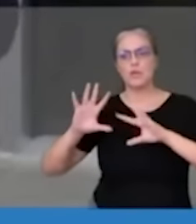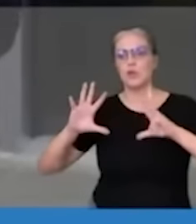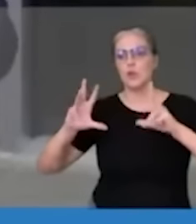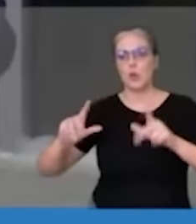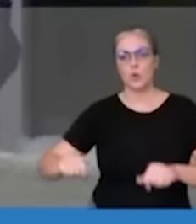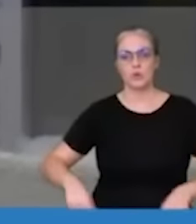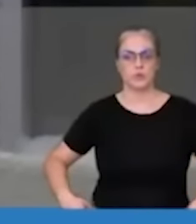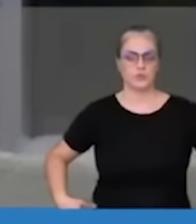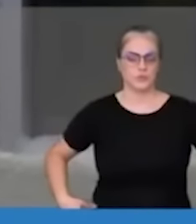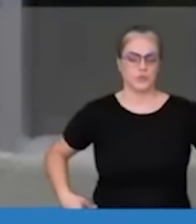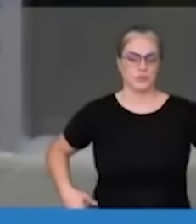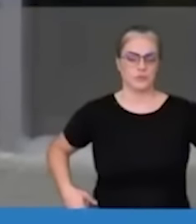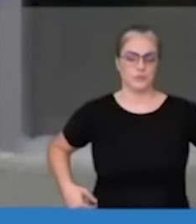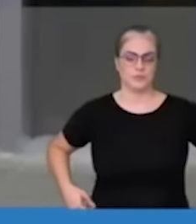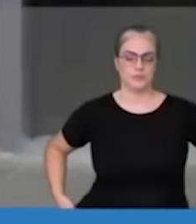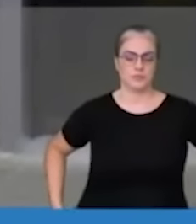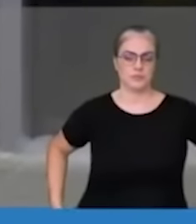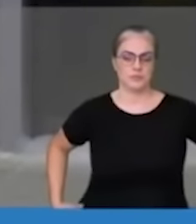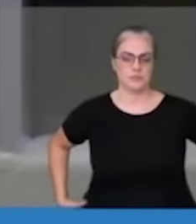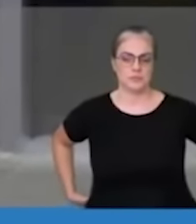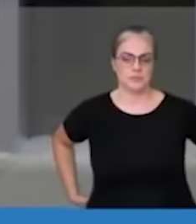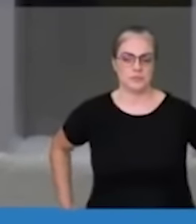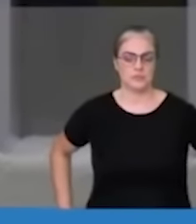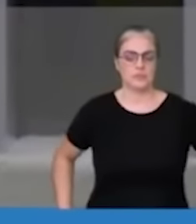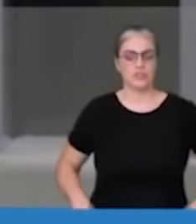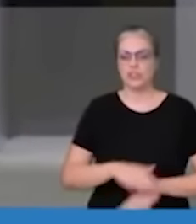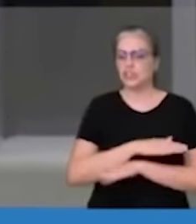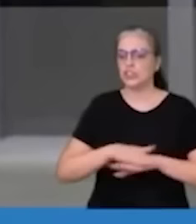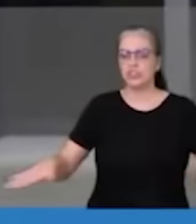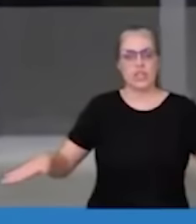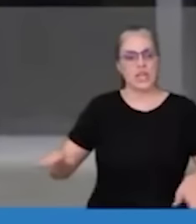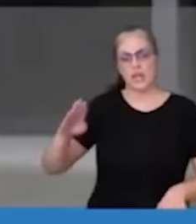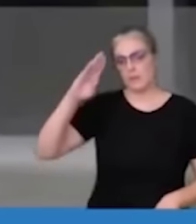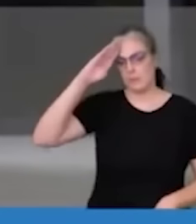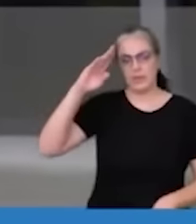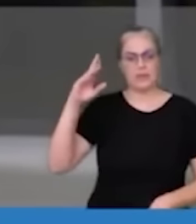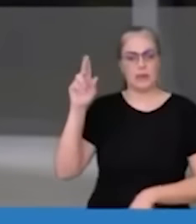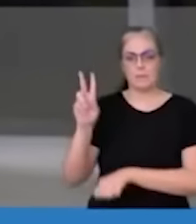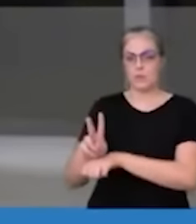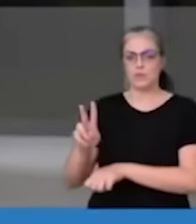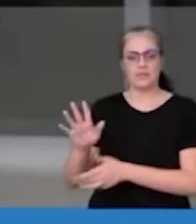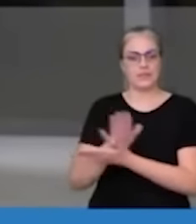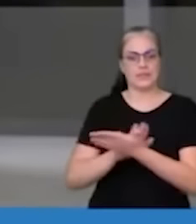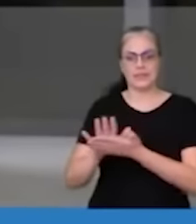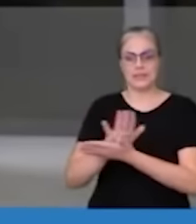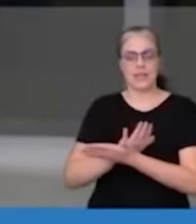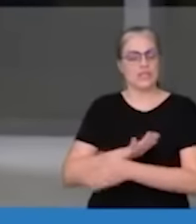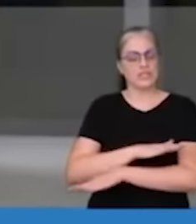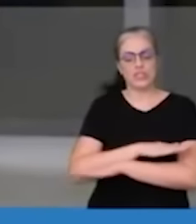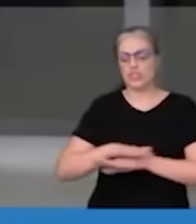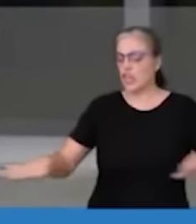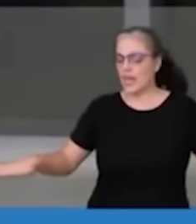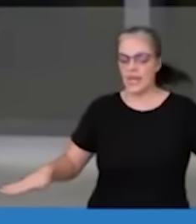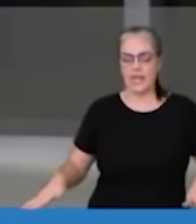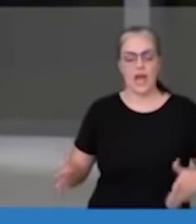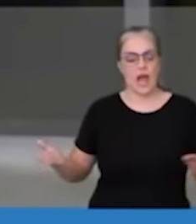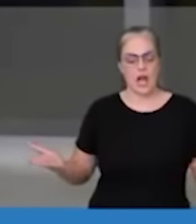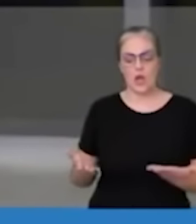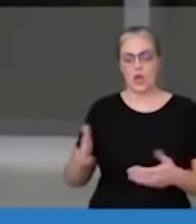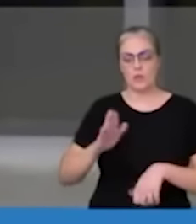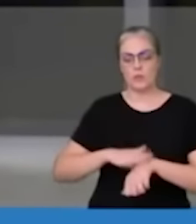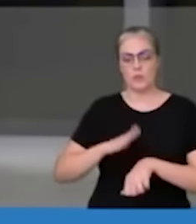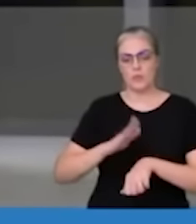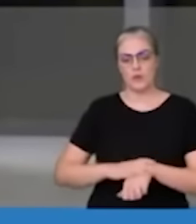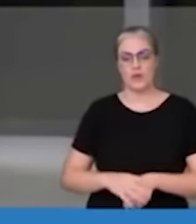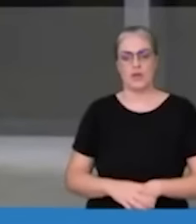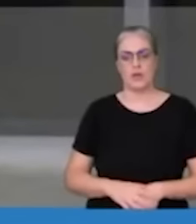E nós temos que acabar com a tutela militar nesse país, finalmente. Desde a República, é a grande oportunidade.